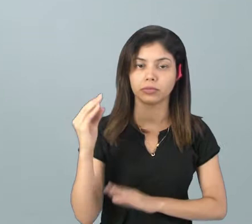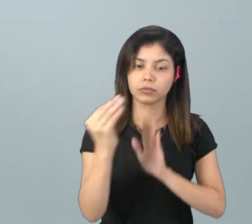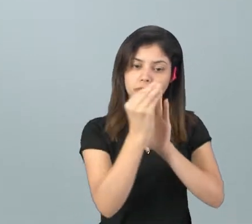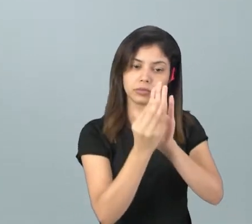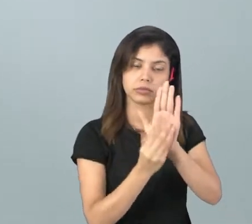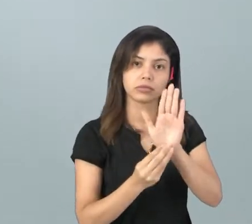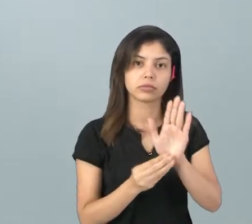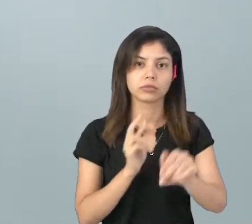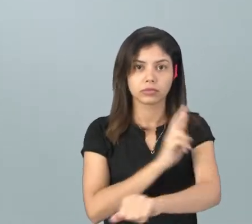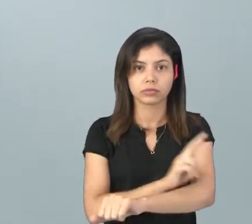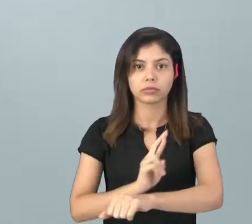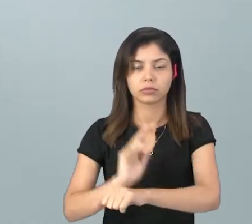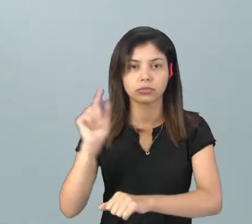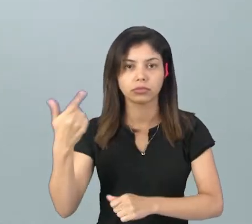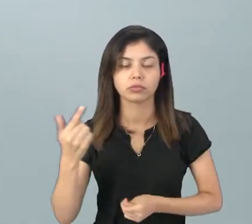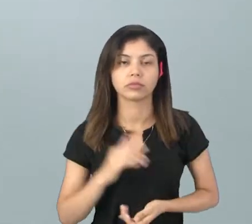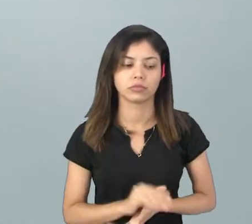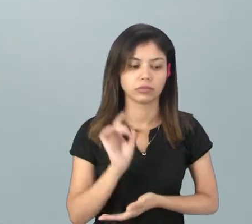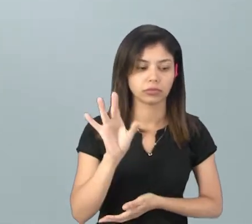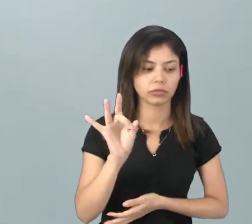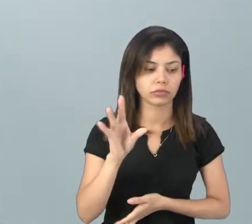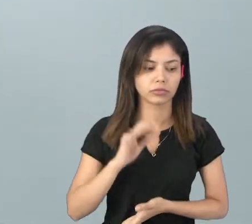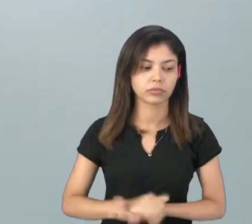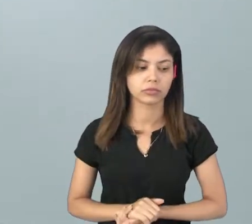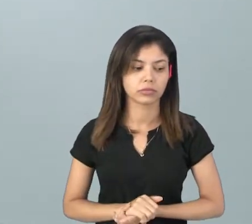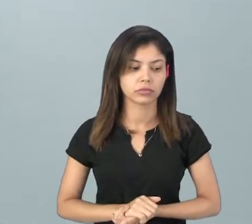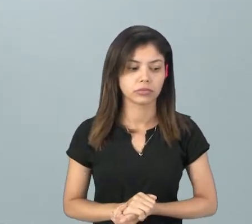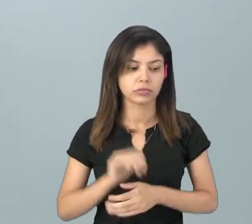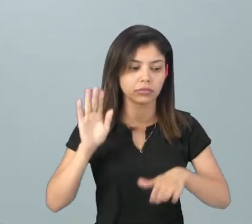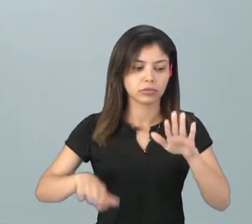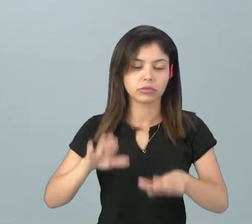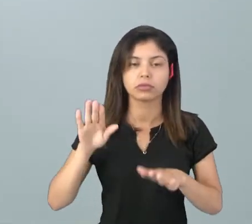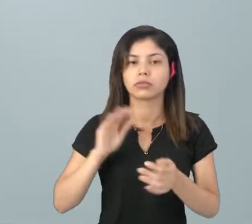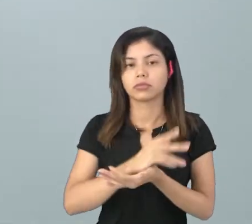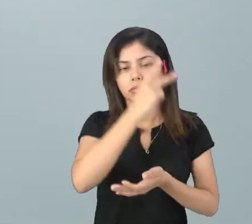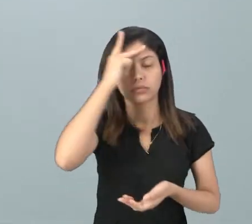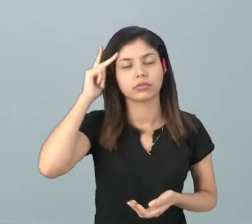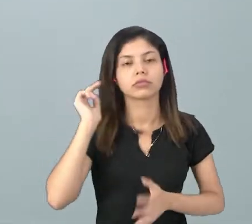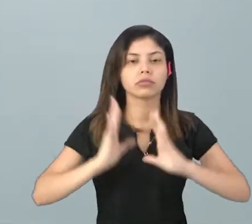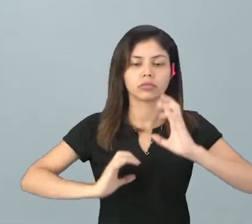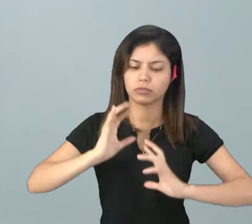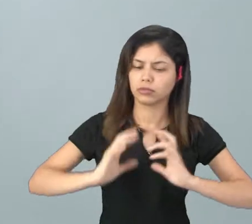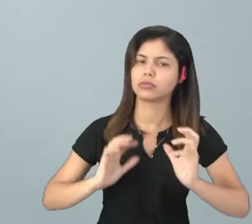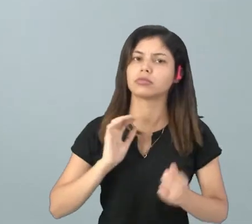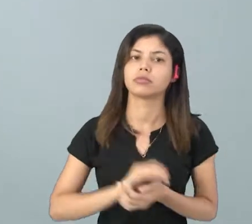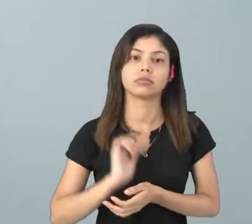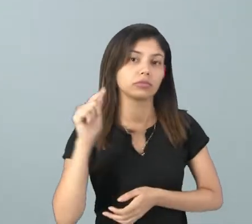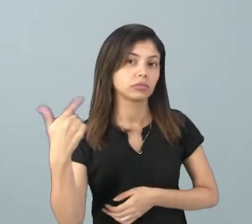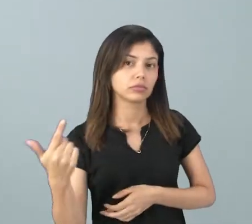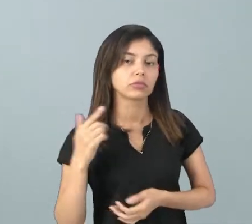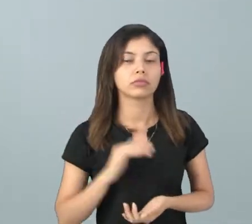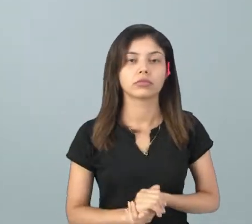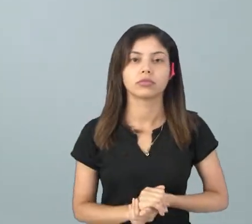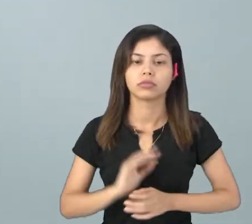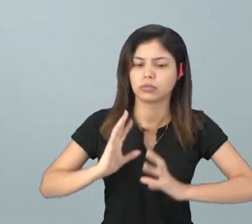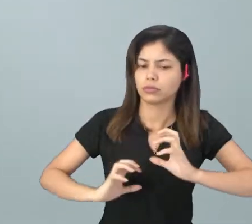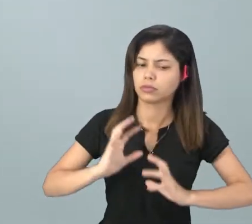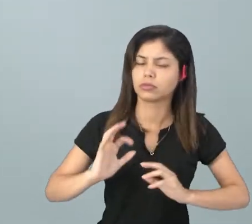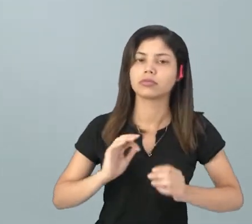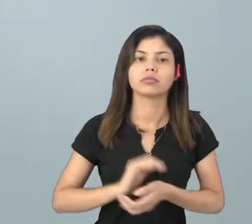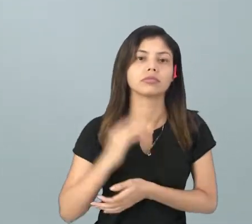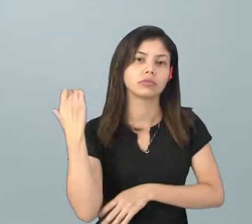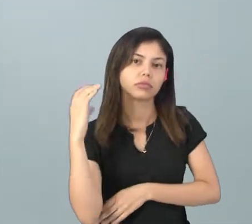padrão e a religião tem outra. Só que às vezes as pessoas criam conflito uma com a outra, né? Ela cria, não,